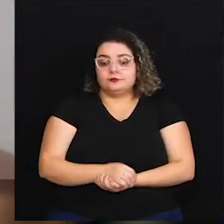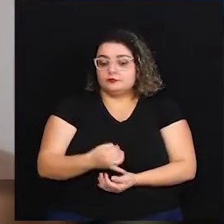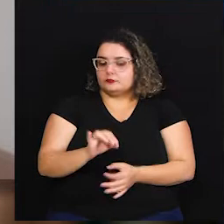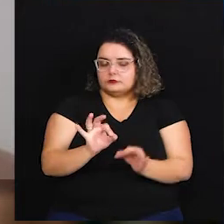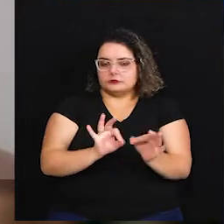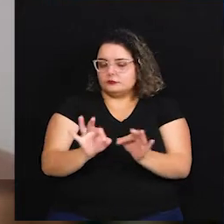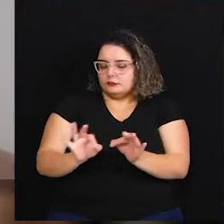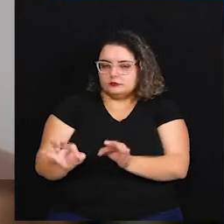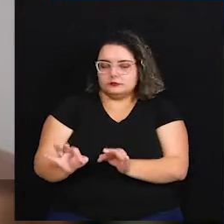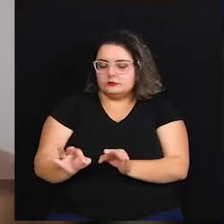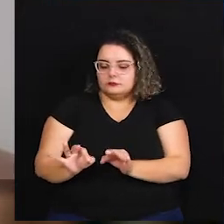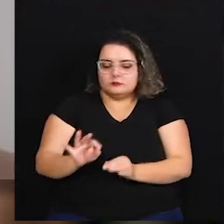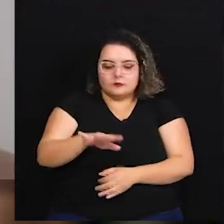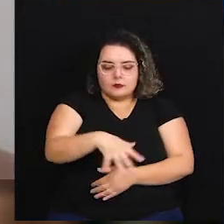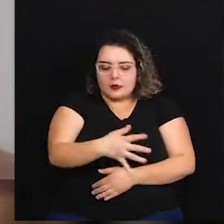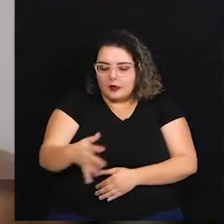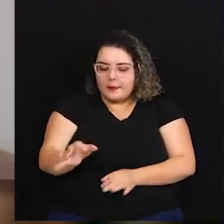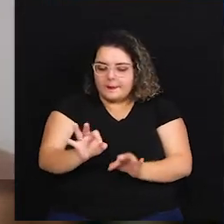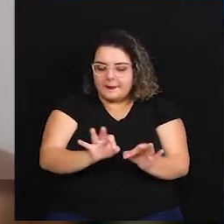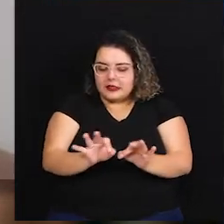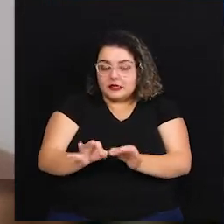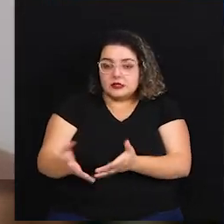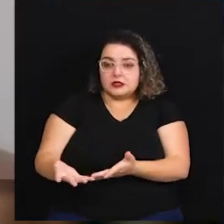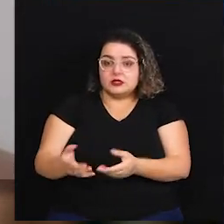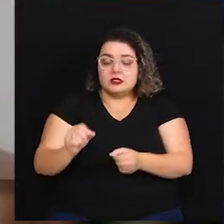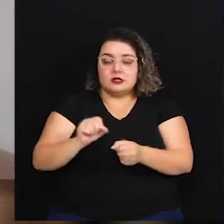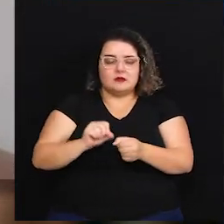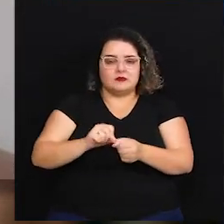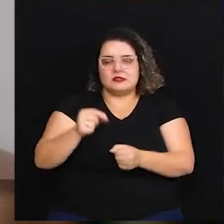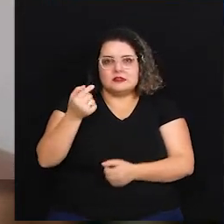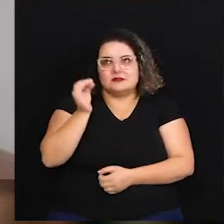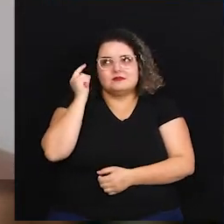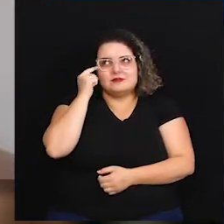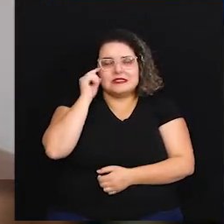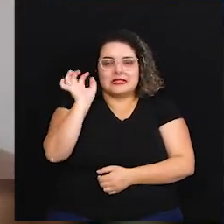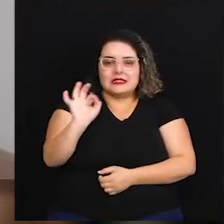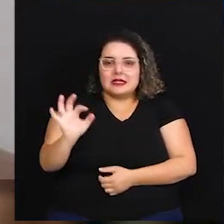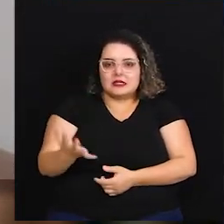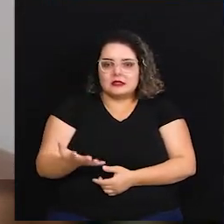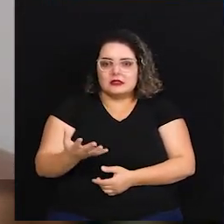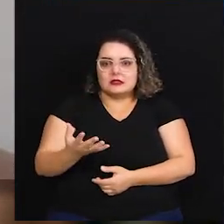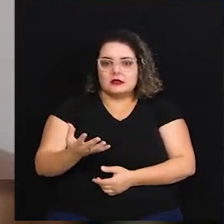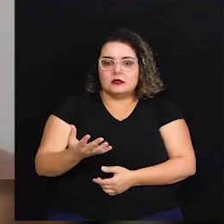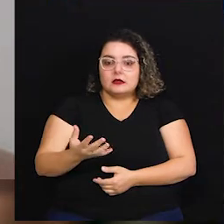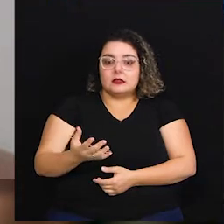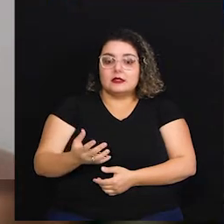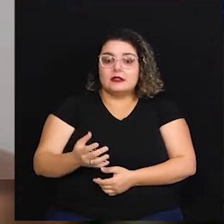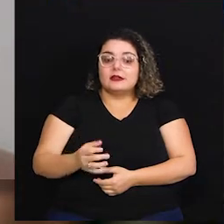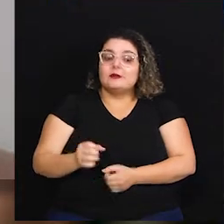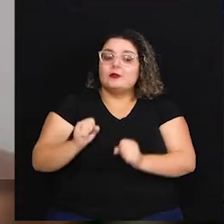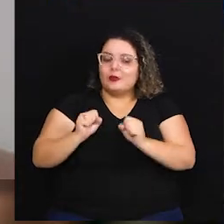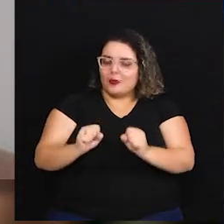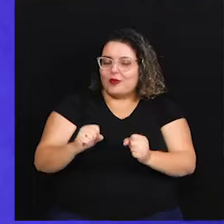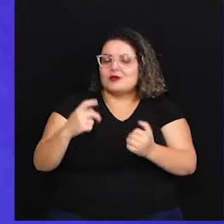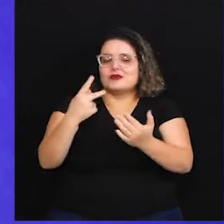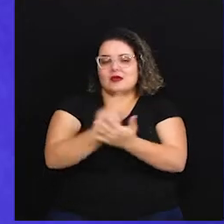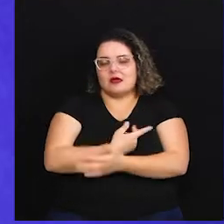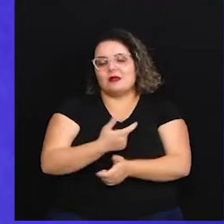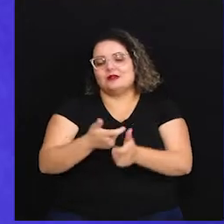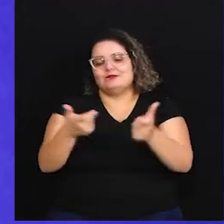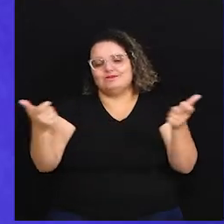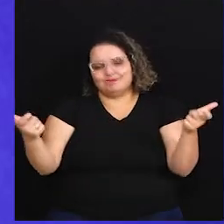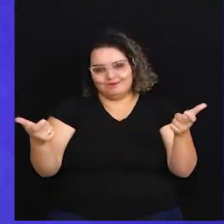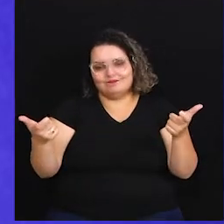se planejar, você não se organizar e só ir fazendo sem pensar em como, a chance de dar errado é muito grande.